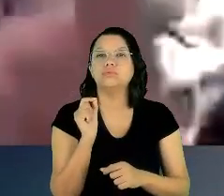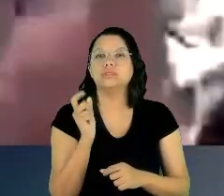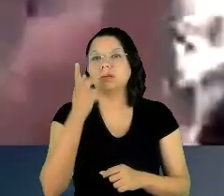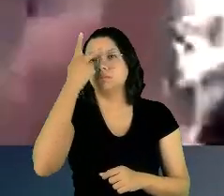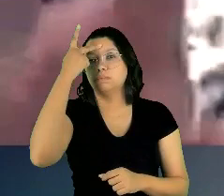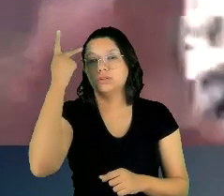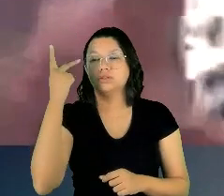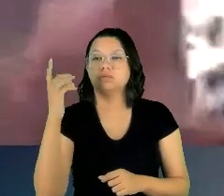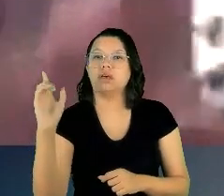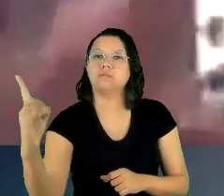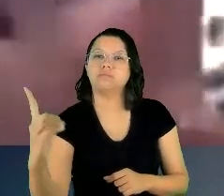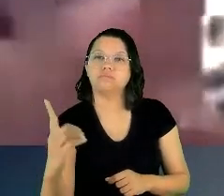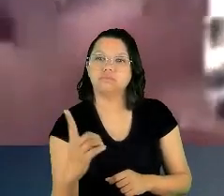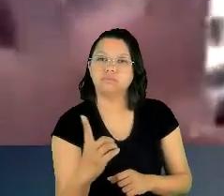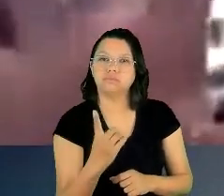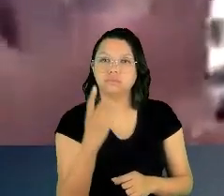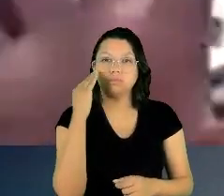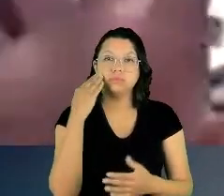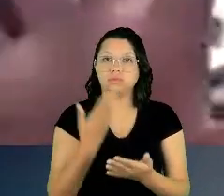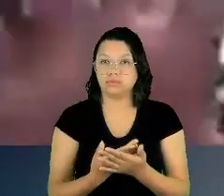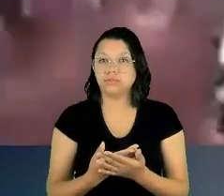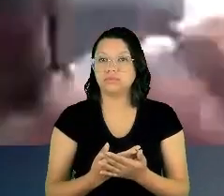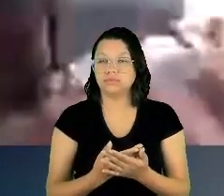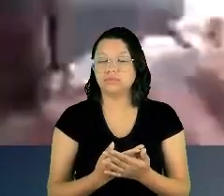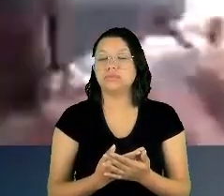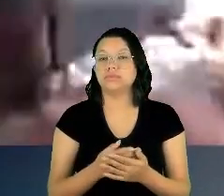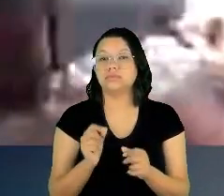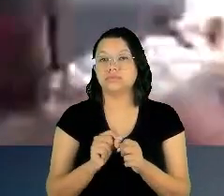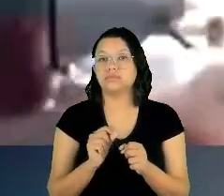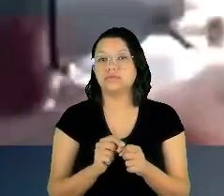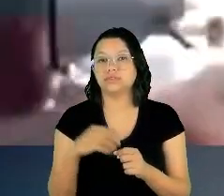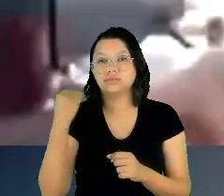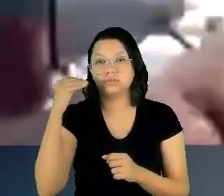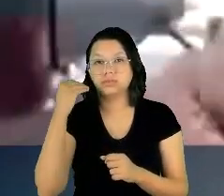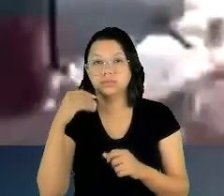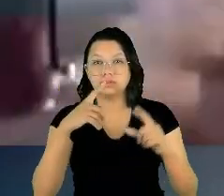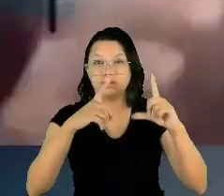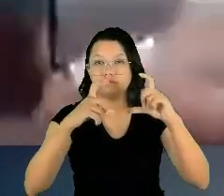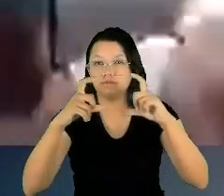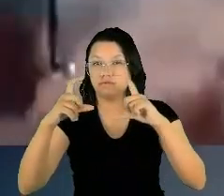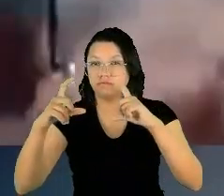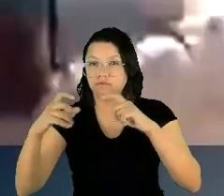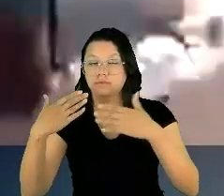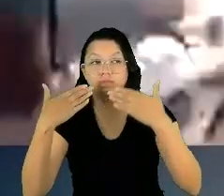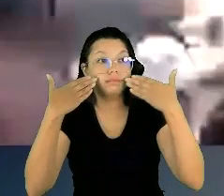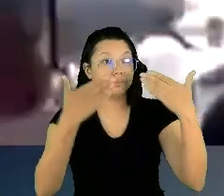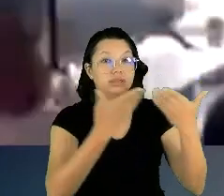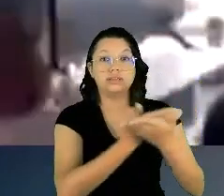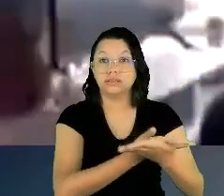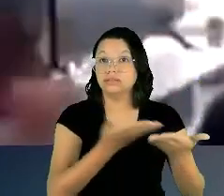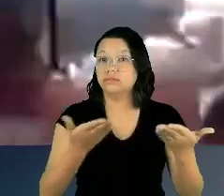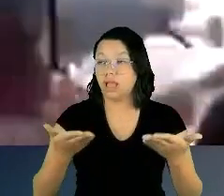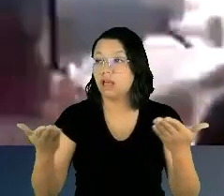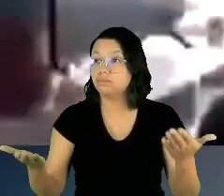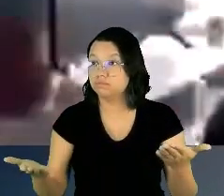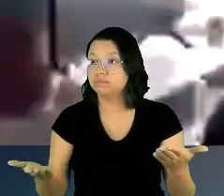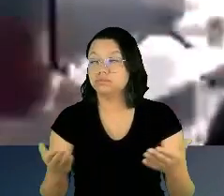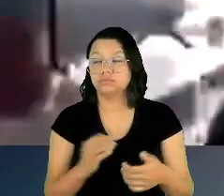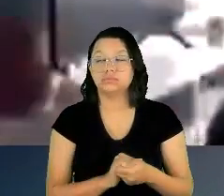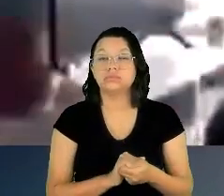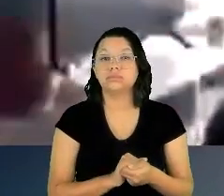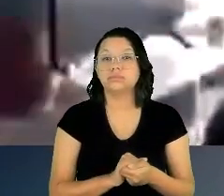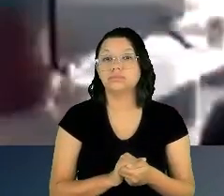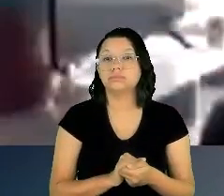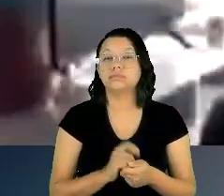que porque as pessoas traziam um amigo, uma pessoa de confiança para o laboratório para fazer o experimento, eu tirava foto de todo mundo, apresentava todo mundo